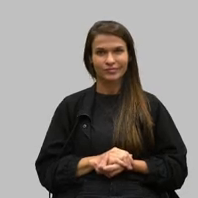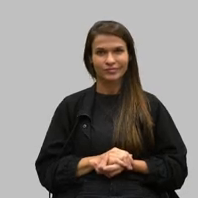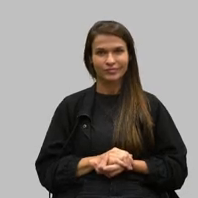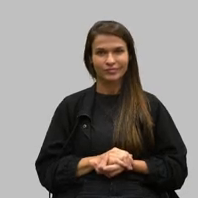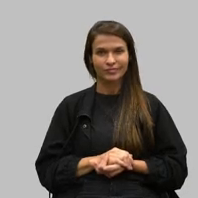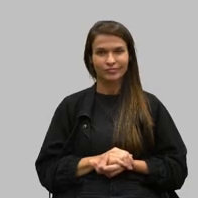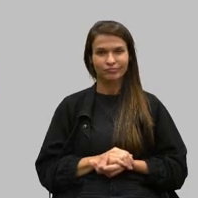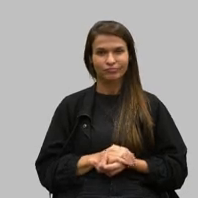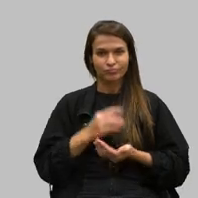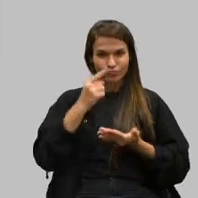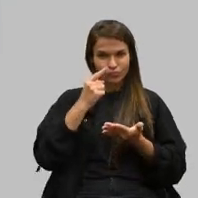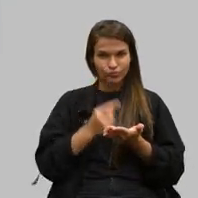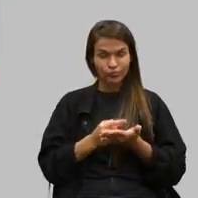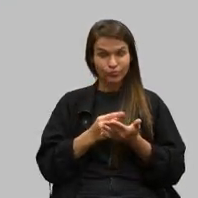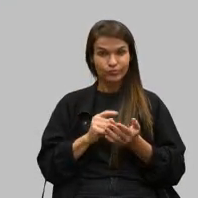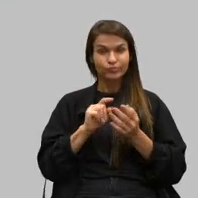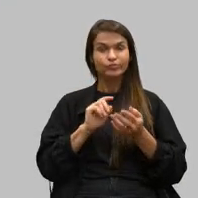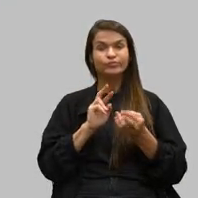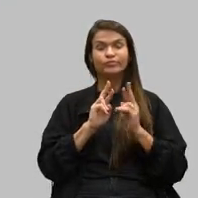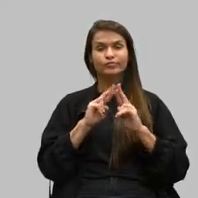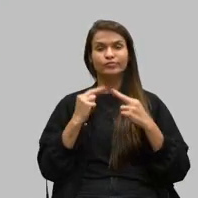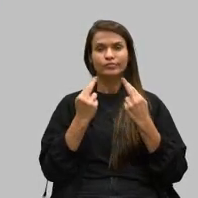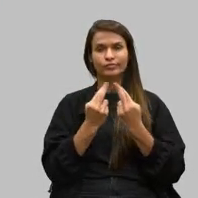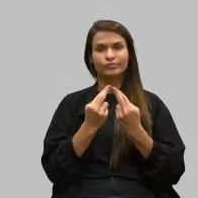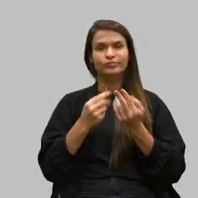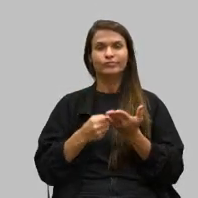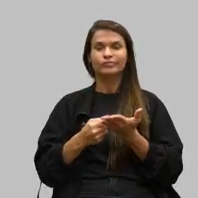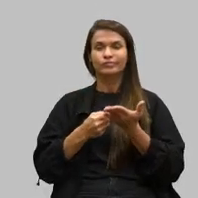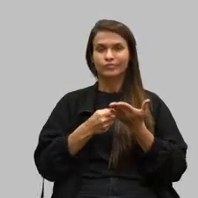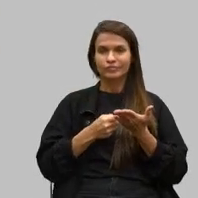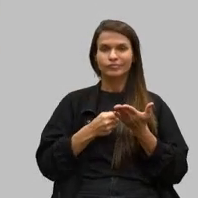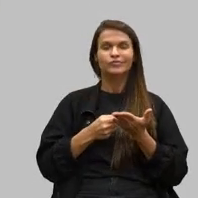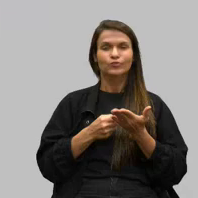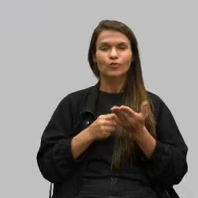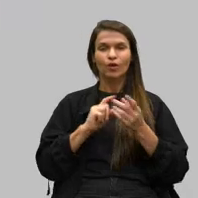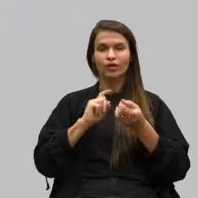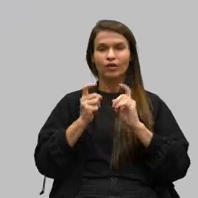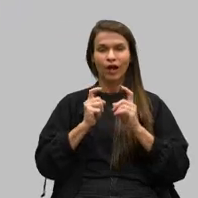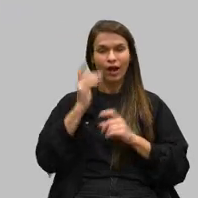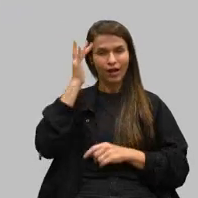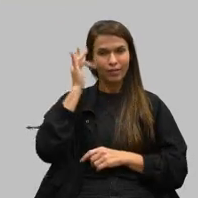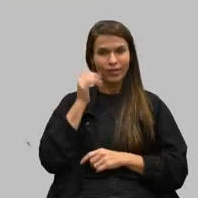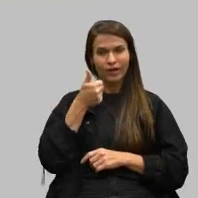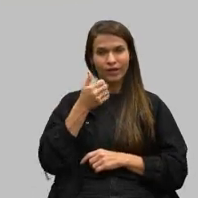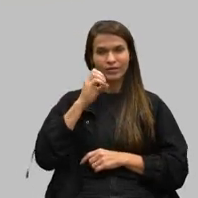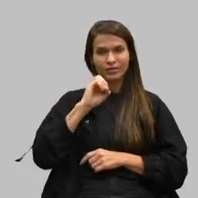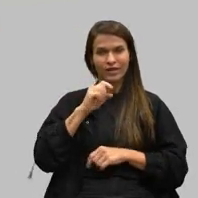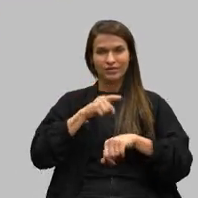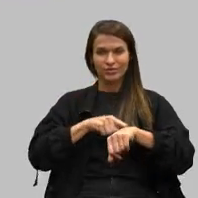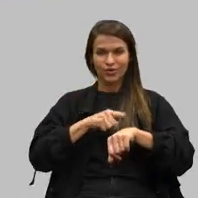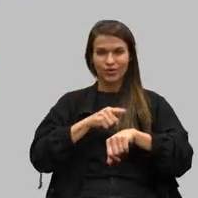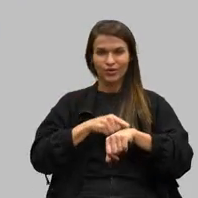Cumprida a finalidade da reunião, terminamos e convidamos para a ordinária de amanhã às 10 horas. de amanhã às 10 horas. Obrigado.